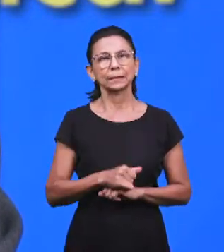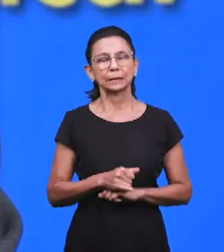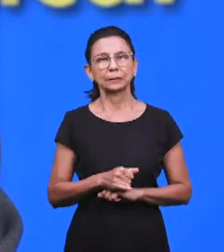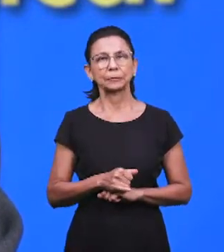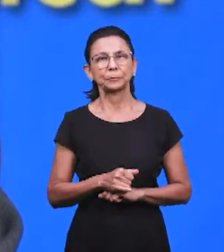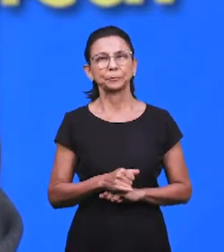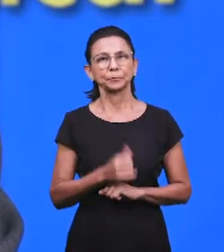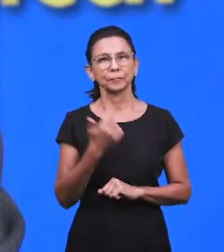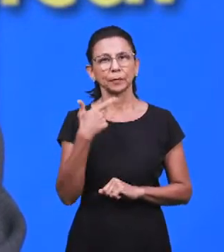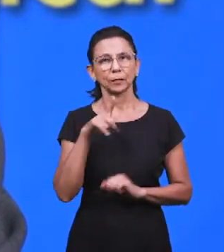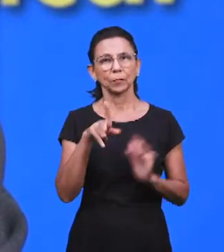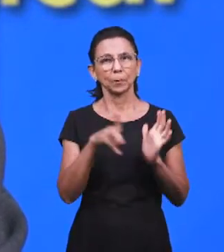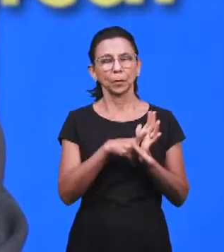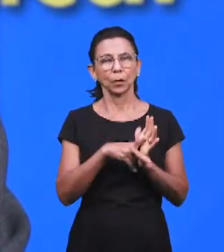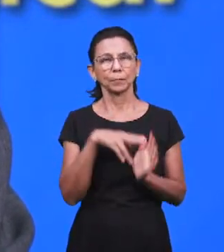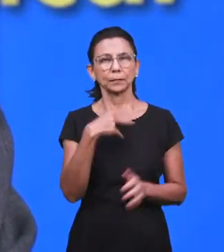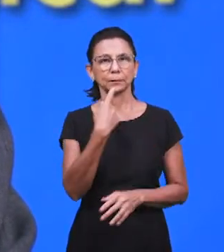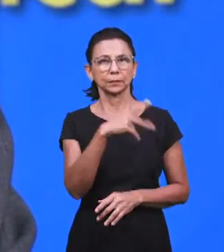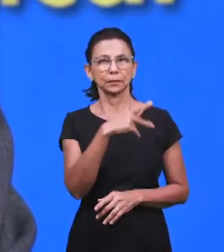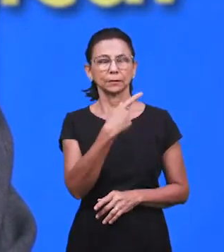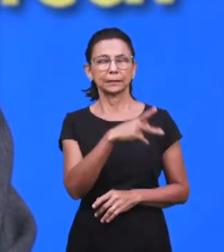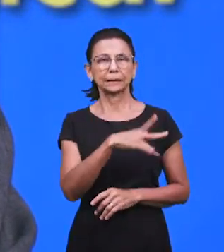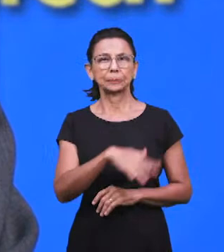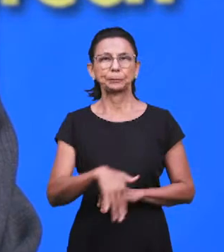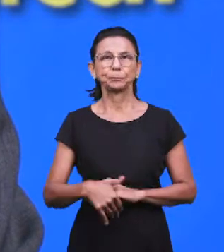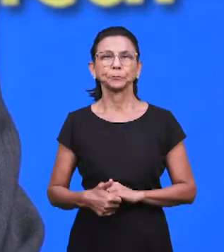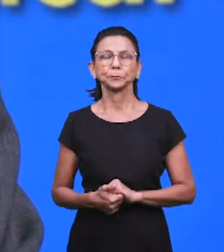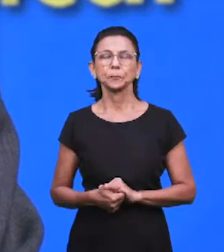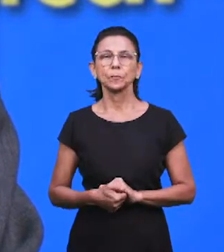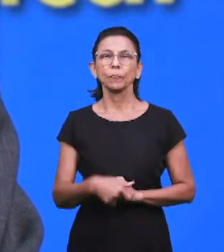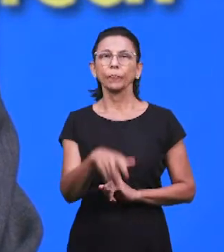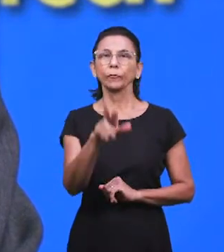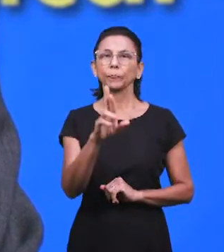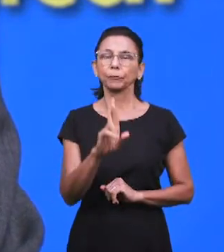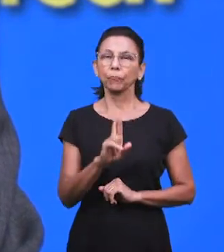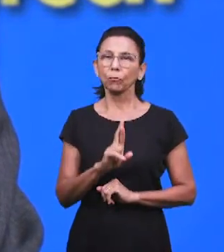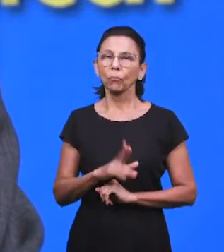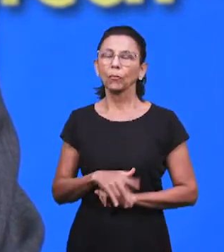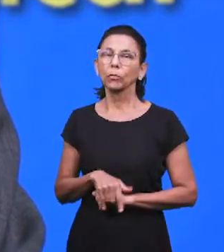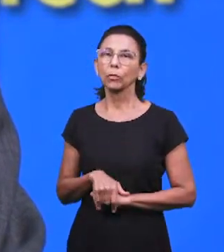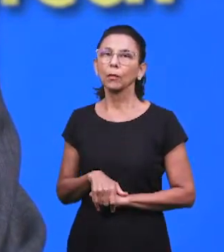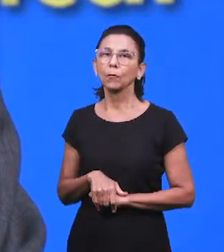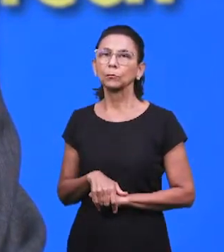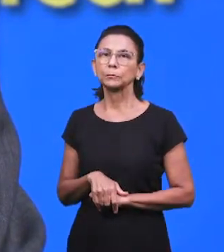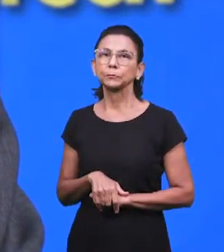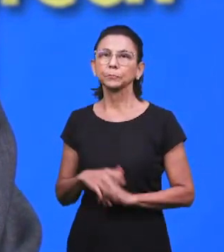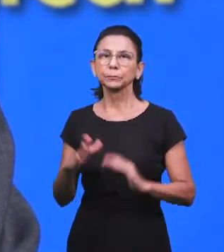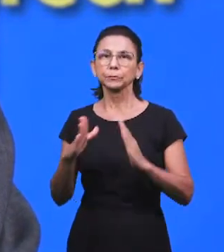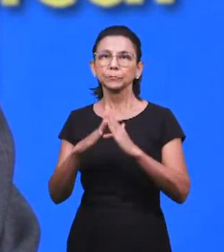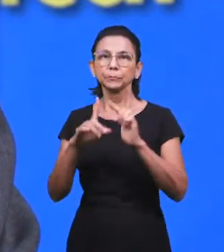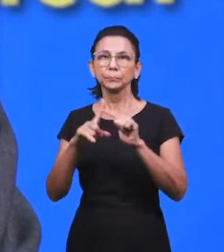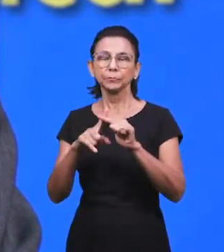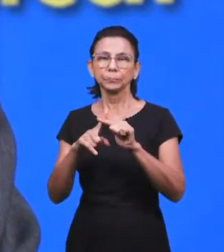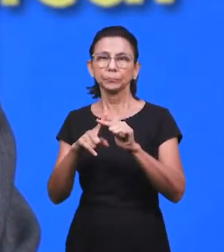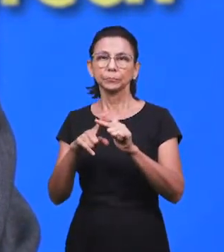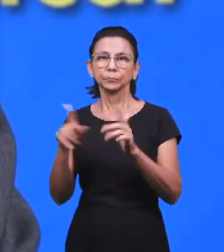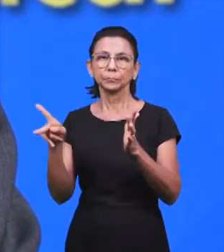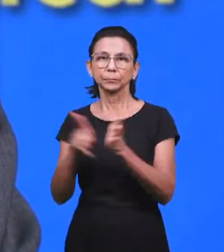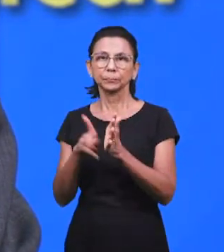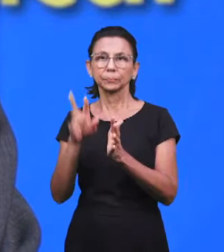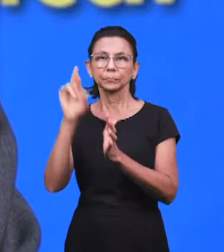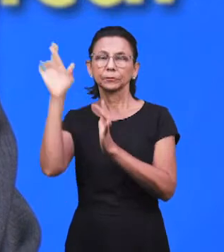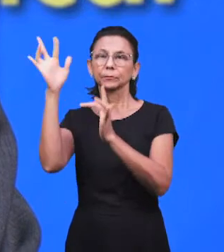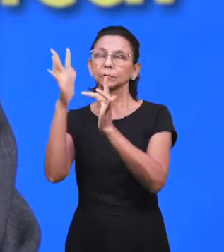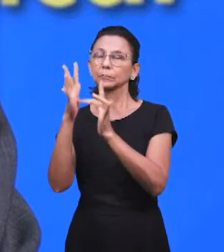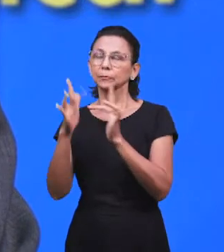na língua italiana, esta bela língua, falando ali a resposta, né, que a igreja realmente, ela pertence exclusivamente ao